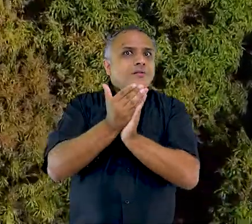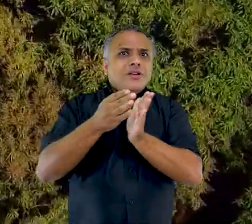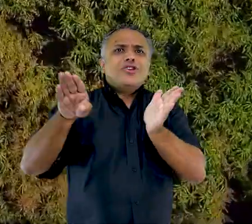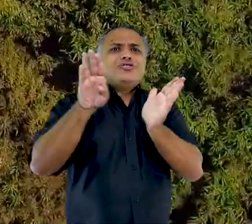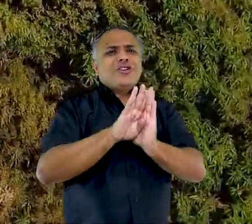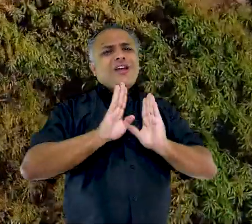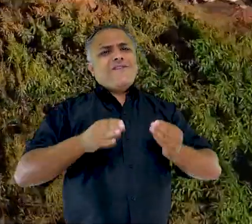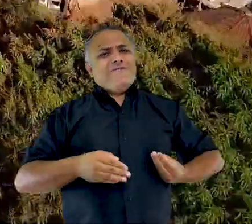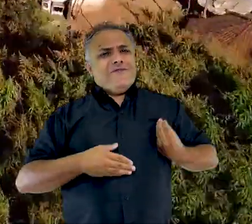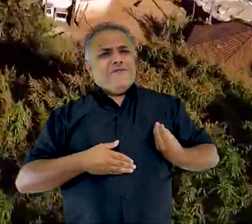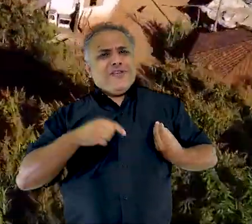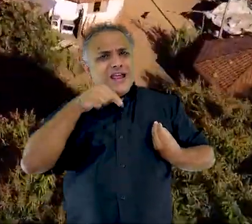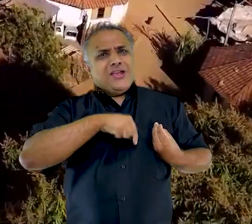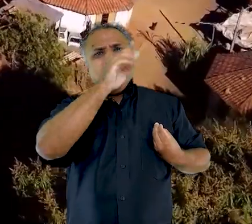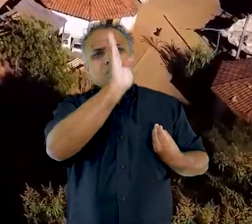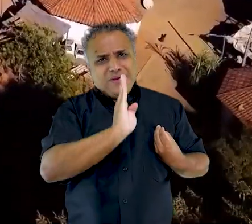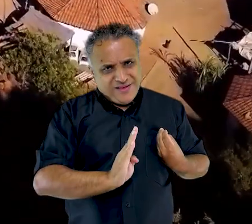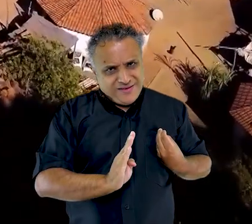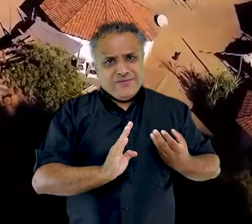colonização portuguesa.